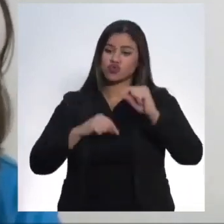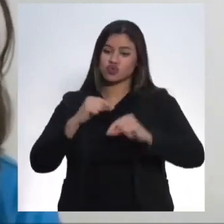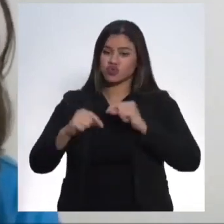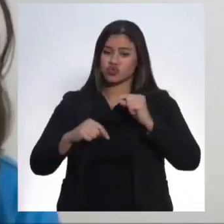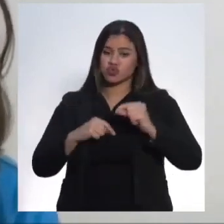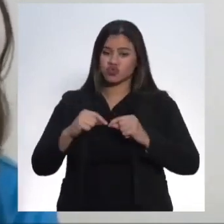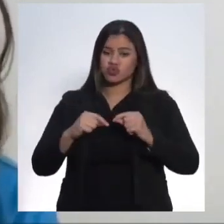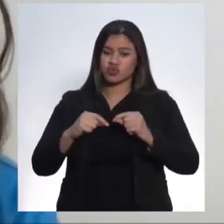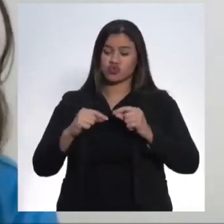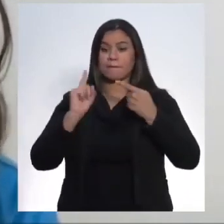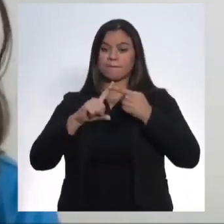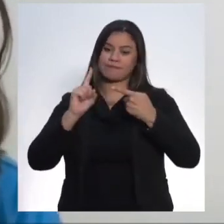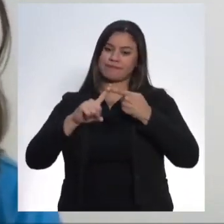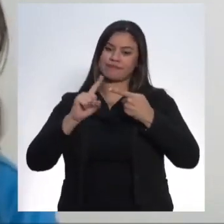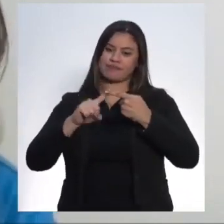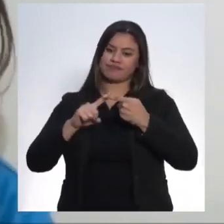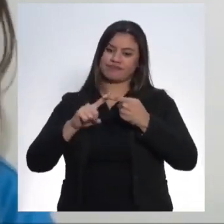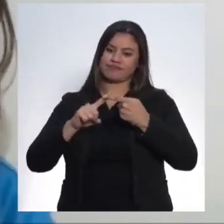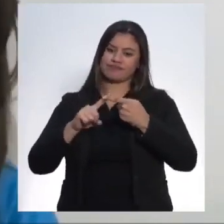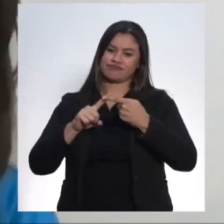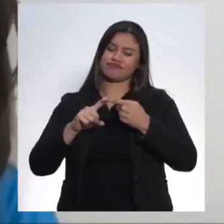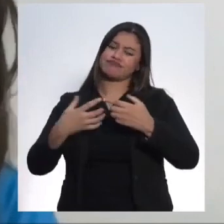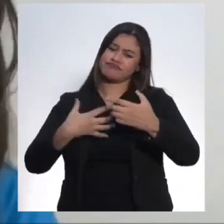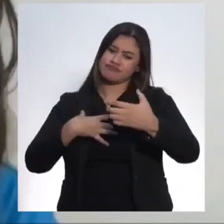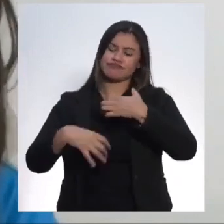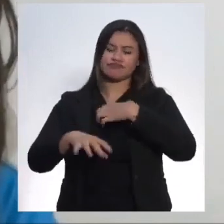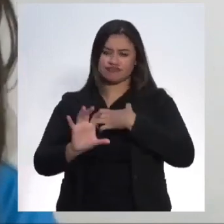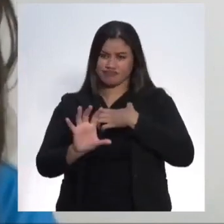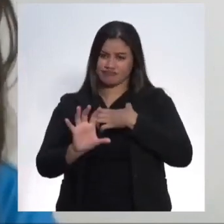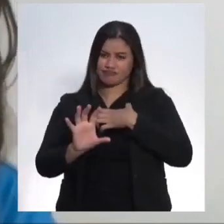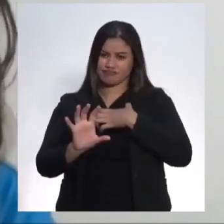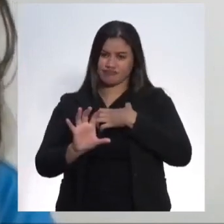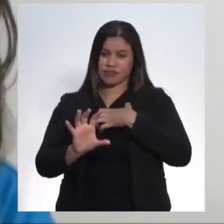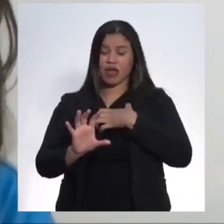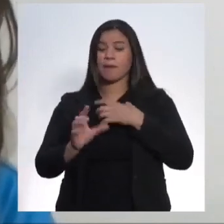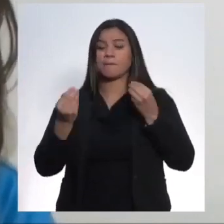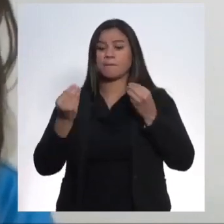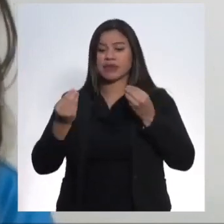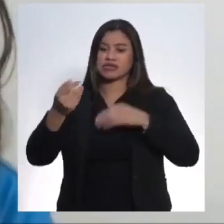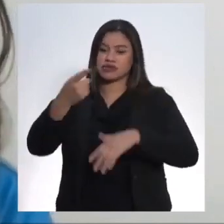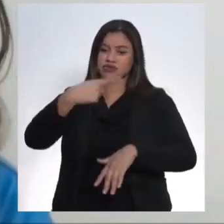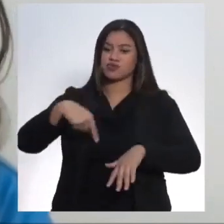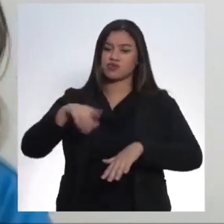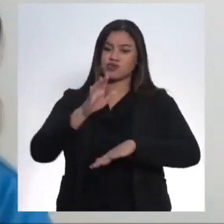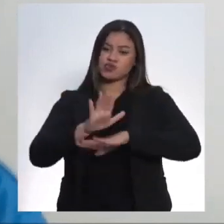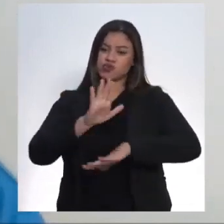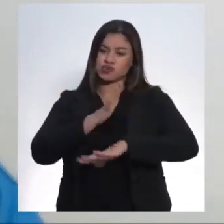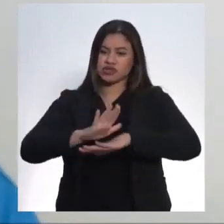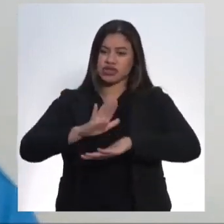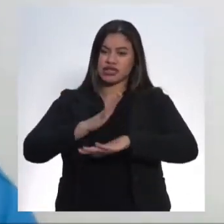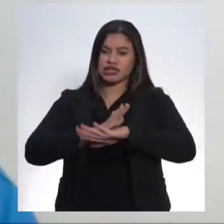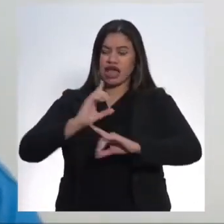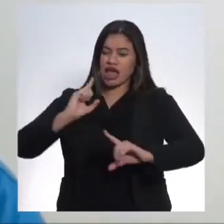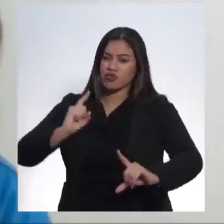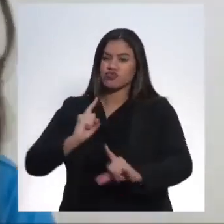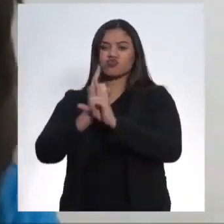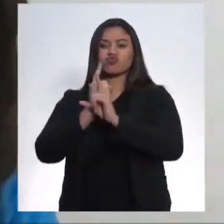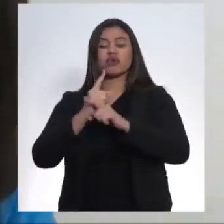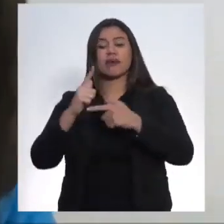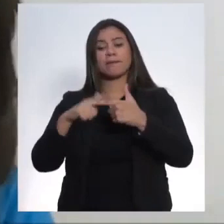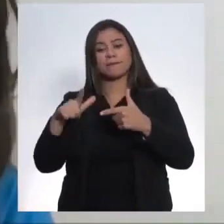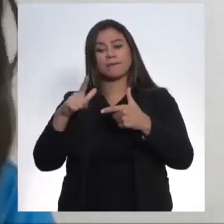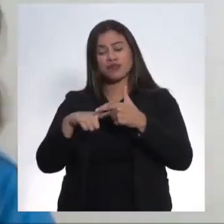da empatia, que justamente para que vocês exercitem essa capacidade de identificar um problema, de